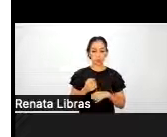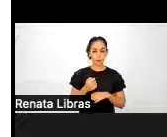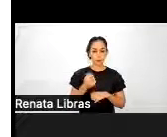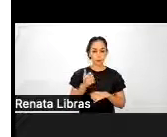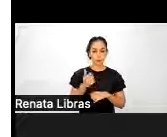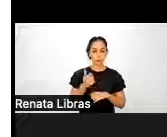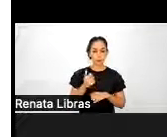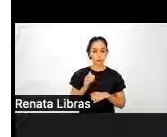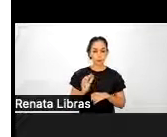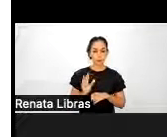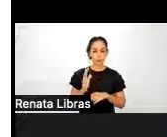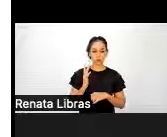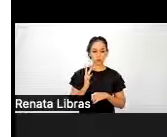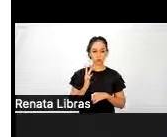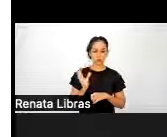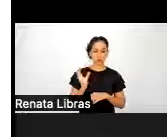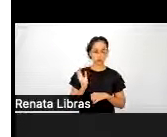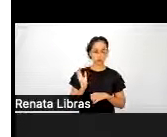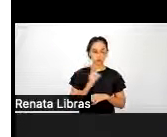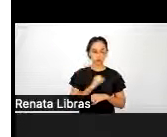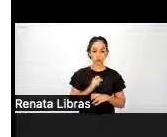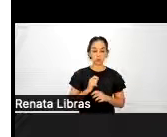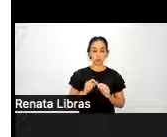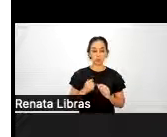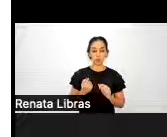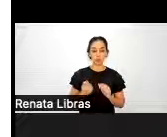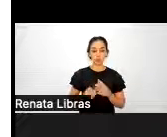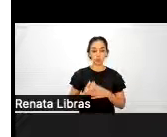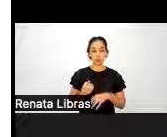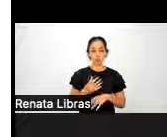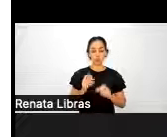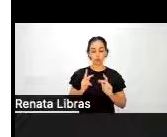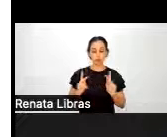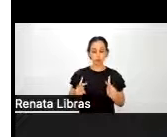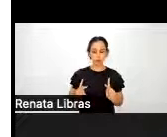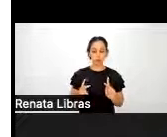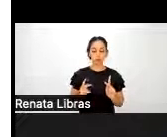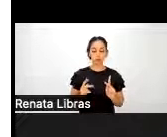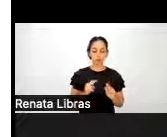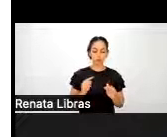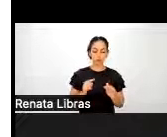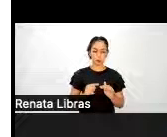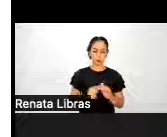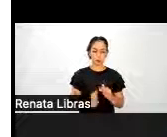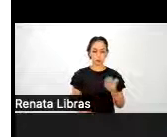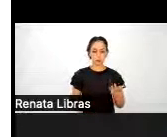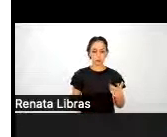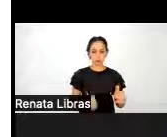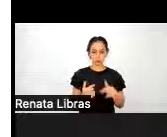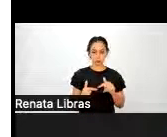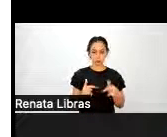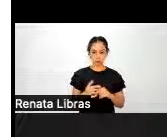ações bottom-up, o que fez até a gente criar um novo projeto, que é o que a gente está fazendo agora, para aprofundar nessas ações que